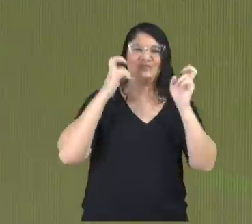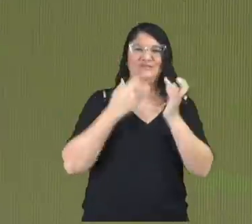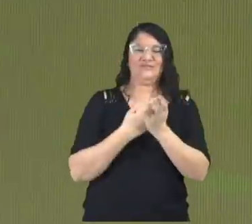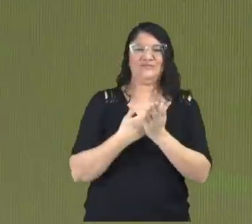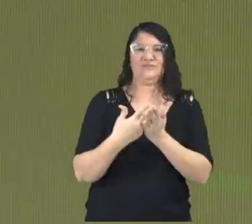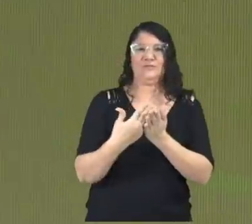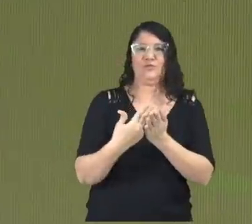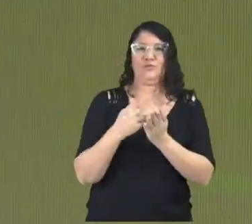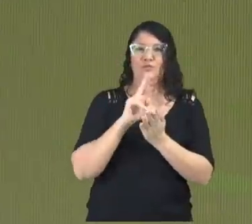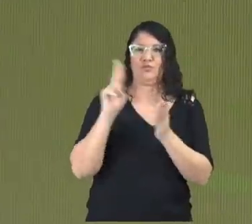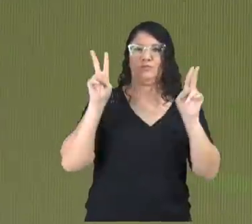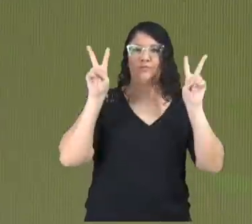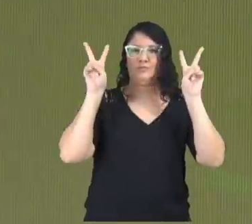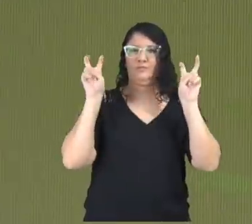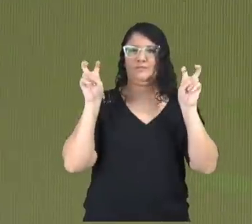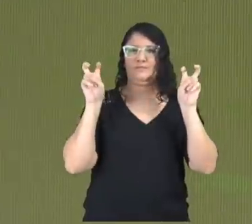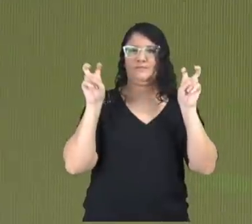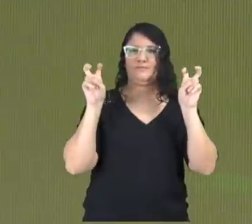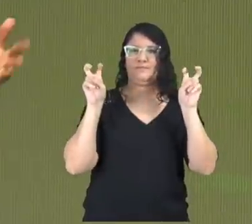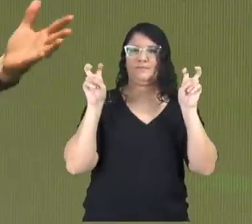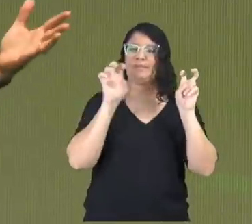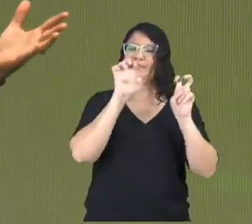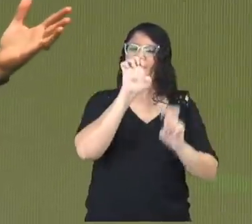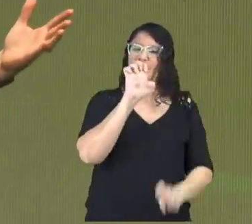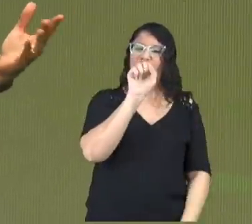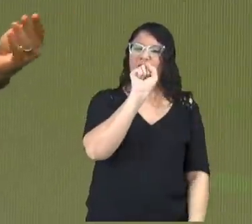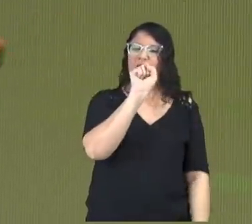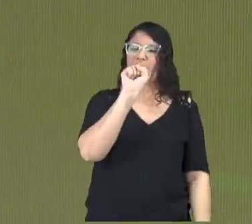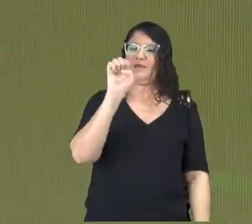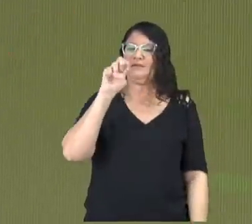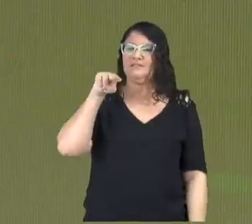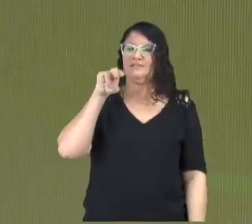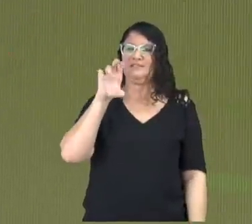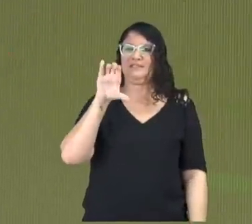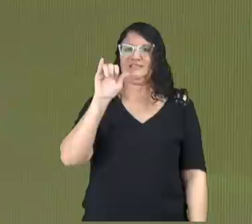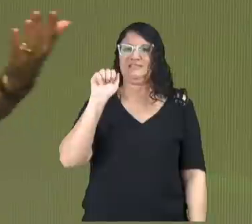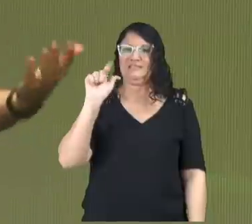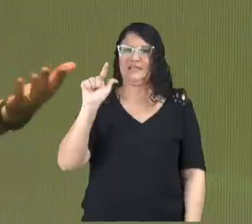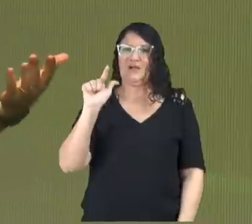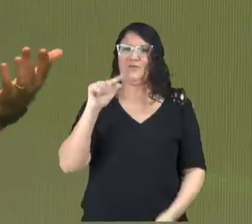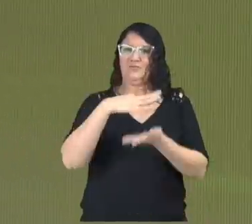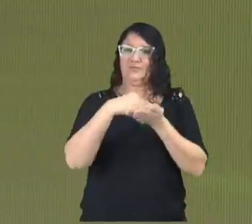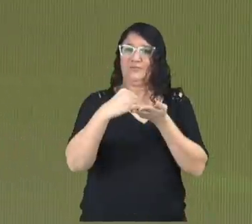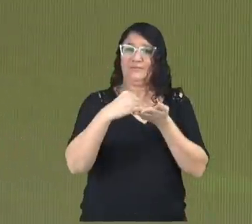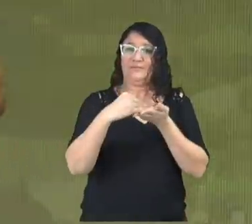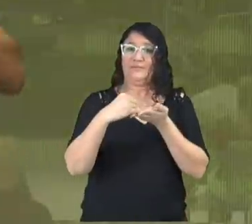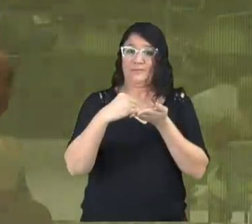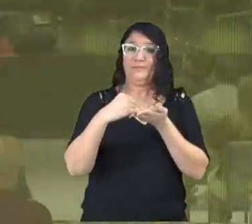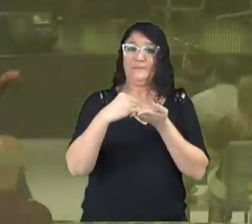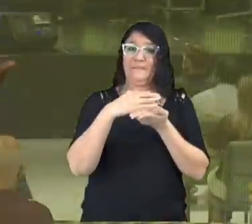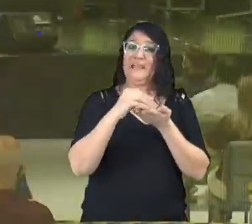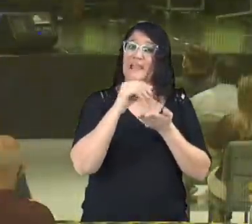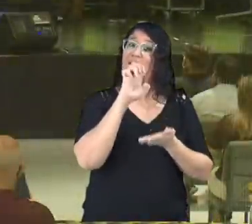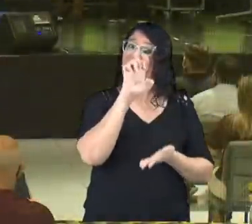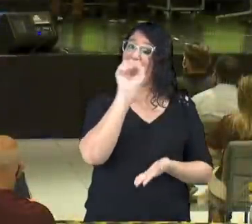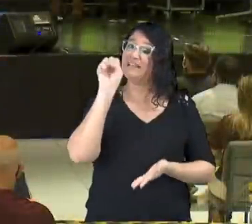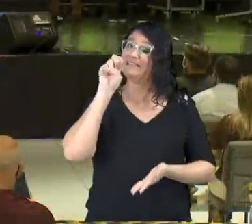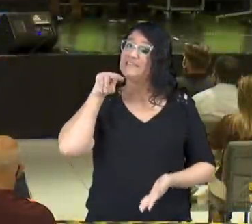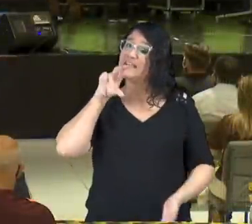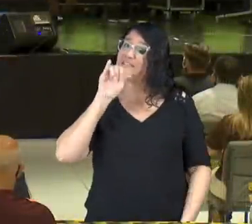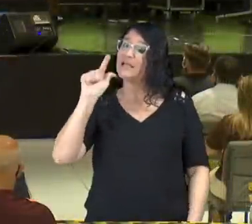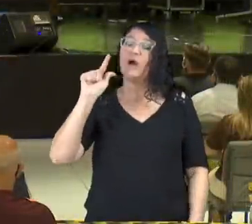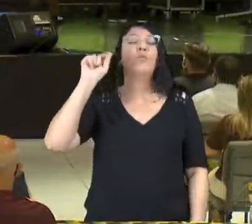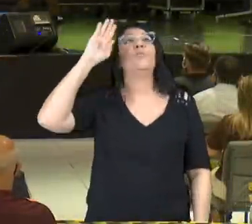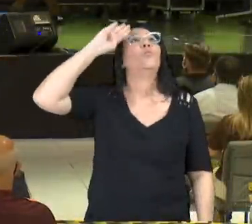O nome da série é Essencial. Vamos repetir comigo. Essencial. Nós vamos falar sobre o que é essencial. Se